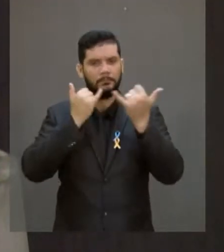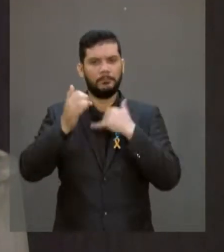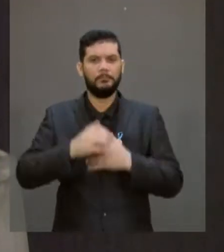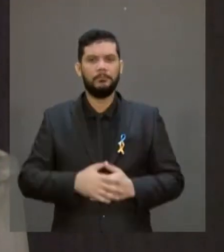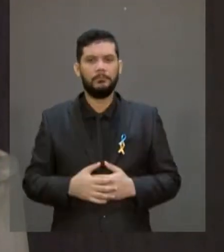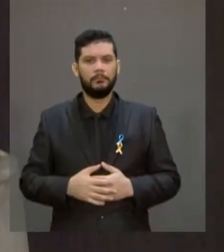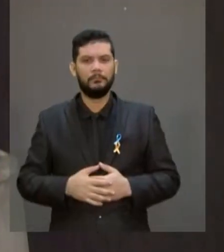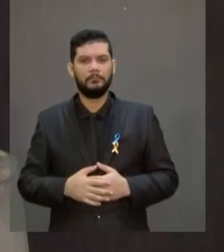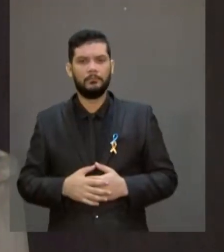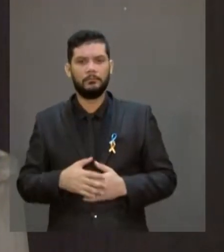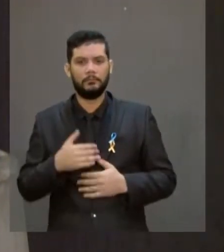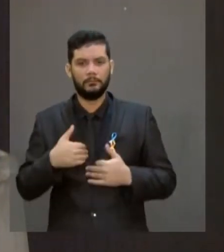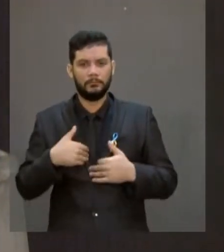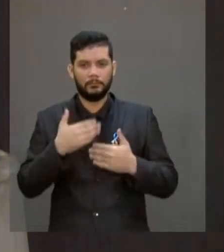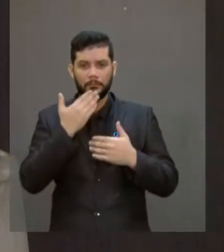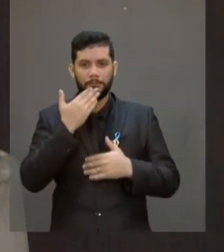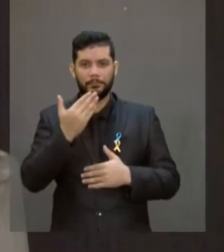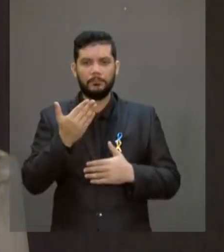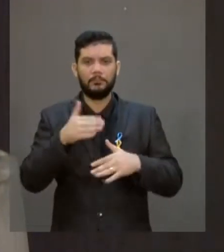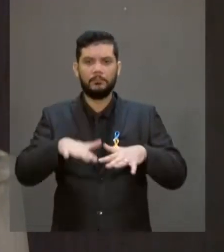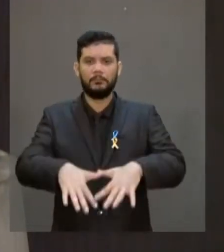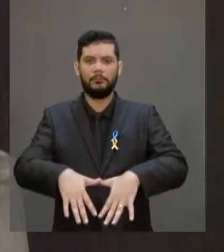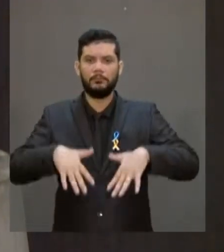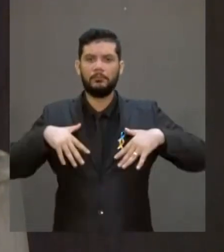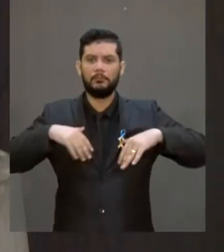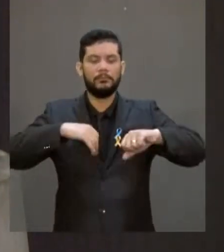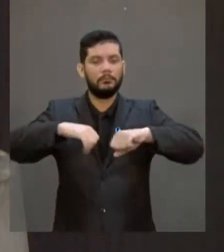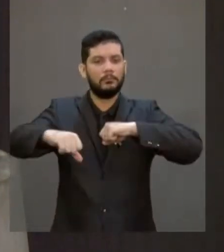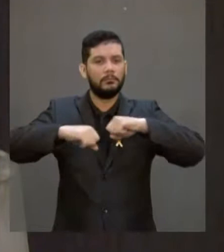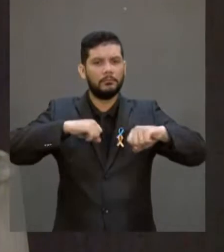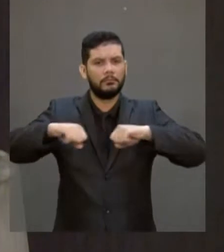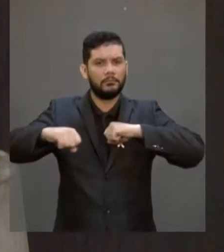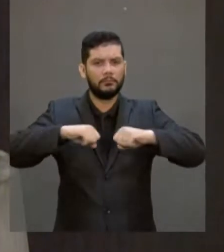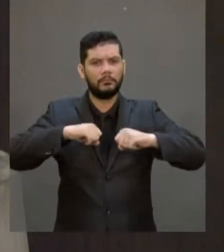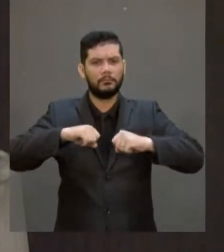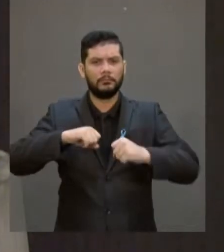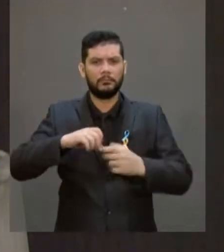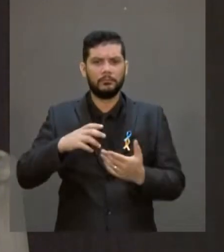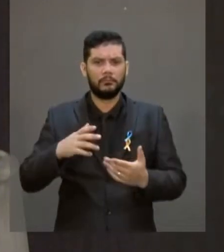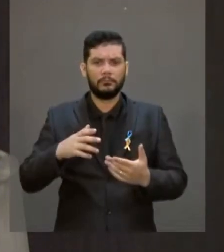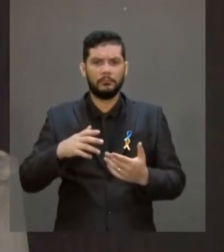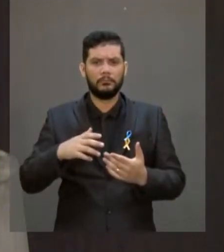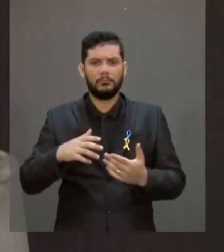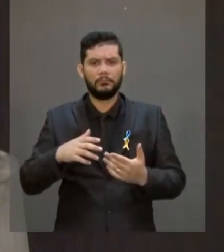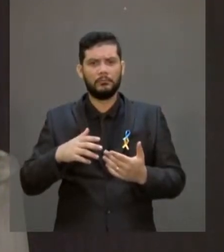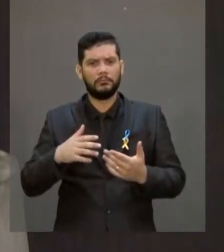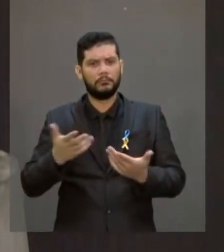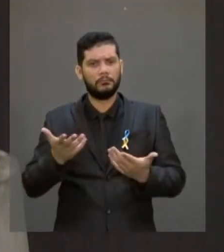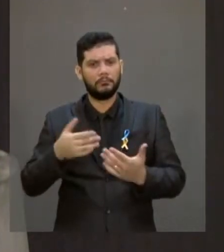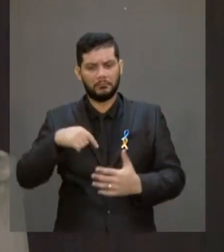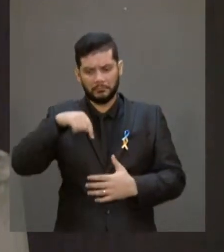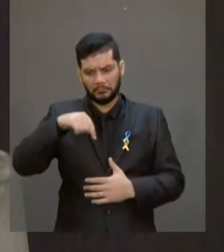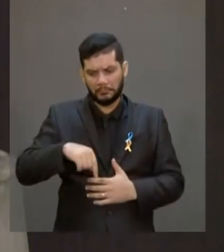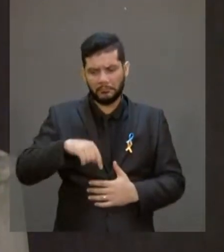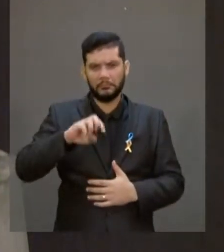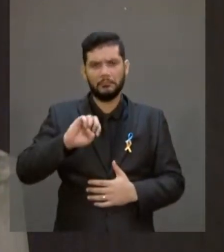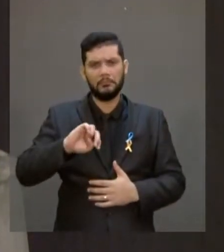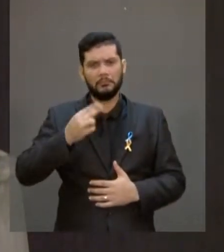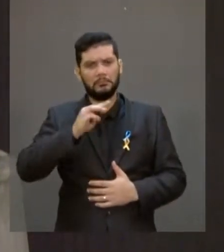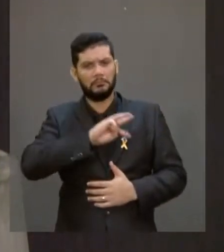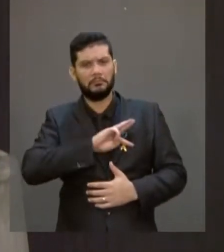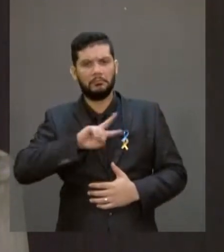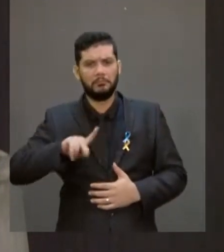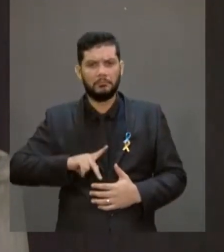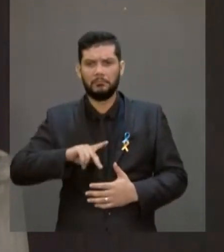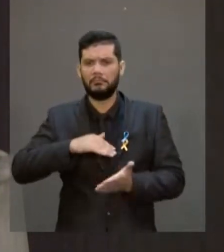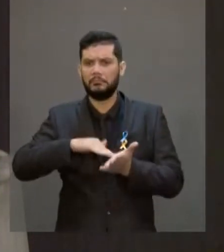estou solicitando um debate aberto, seja em sede de audiência pública, ou na própria secretaria, ou no Ministério Público,